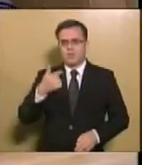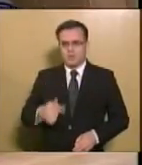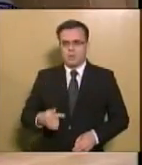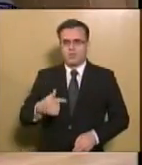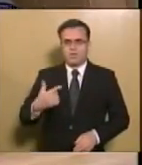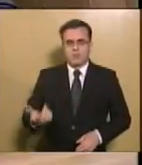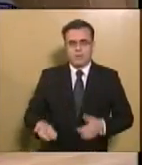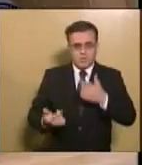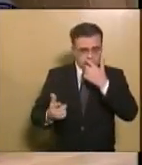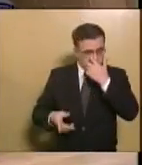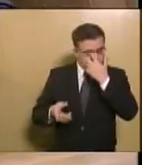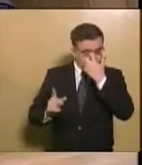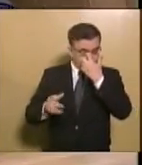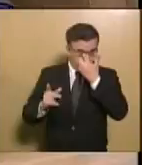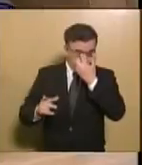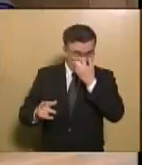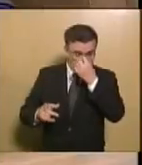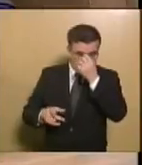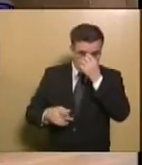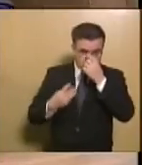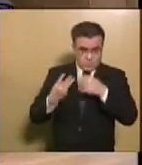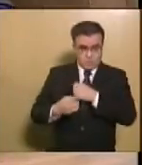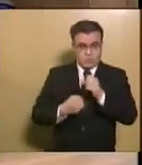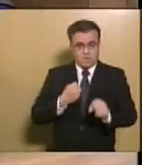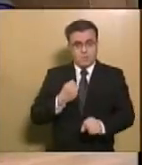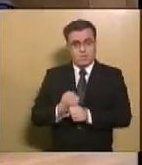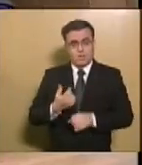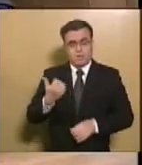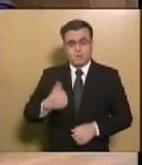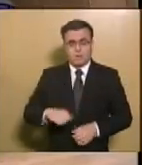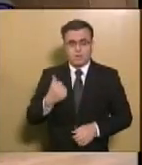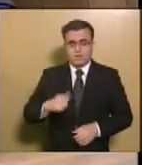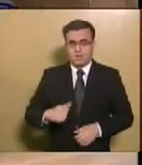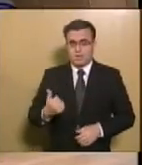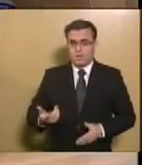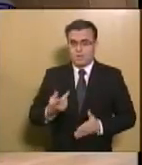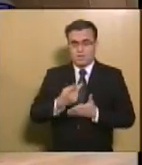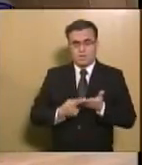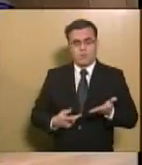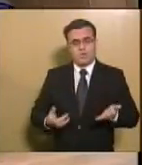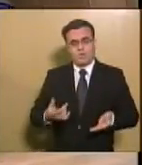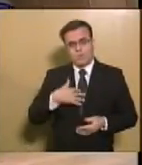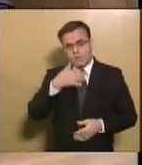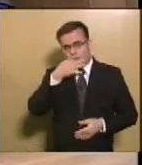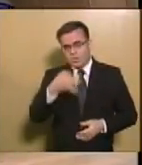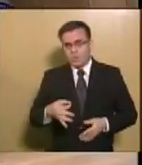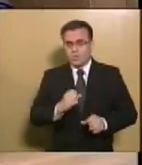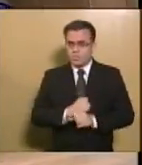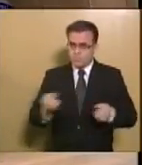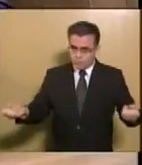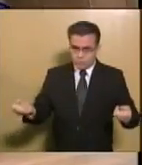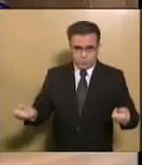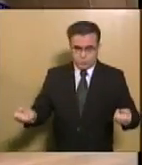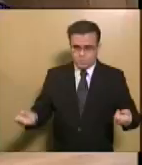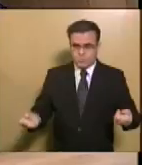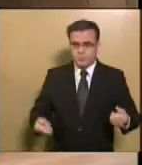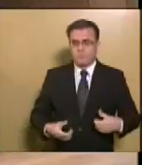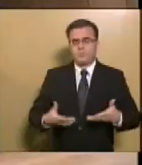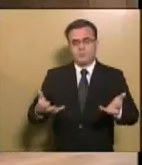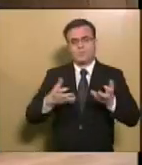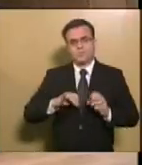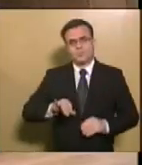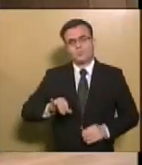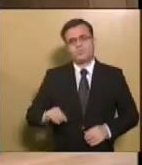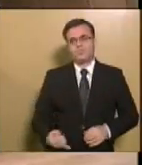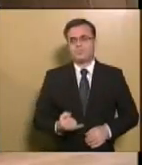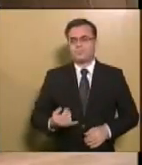2017, enfim, quer dizer, 3 anos para se fazer uma avaliação de um projeto, eu, na minha opinião, isso é um absurdo. Né? Quero aproveitar para pedir